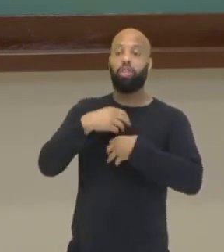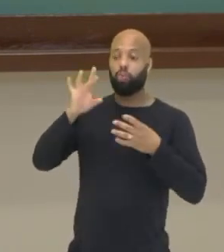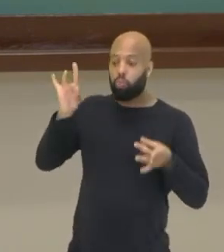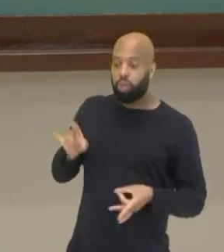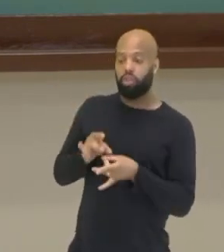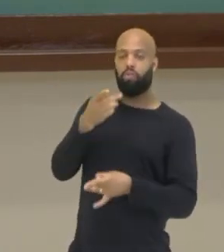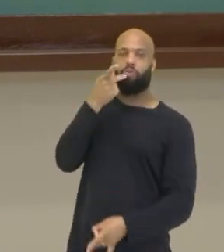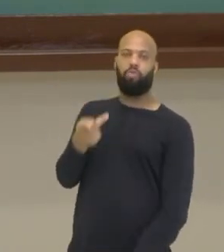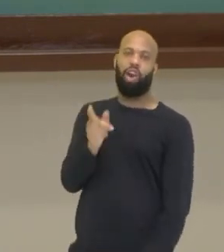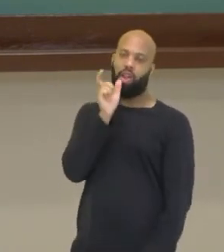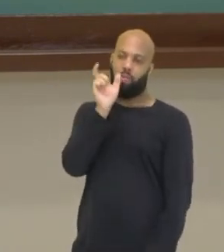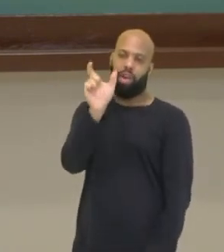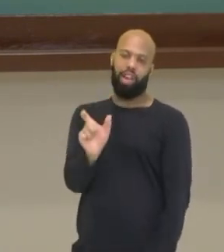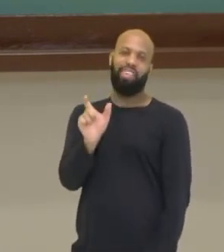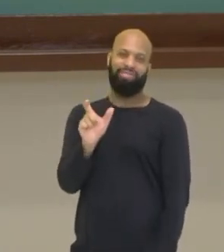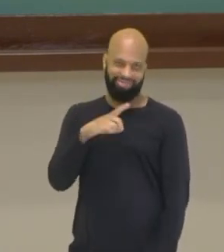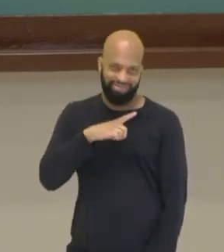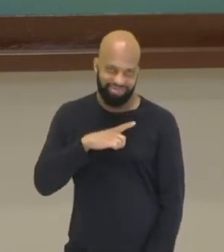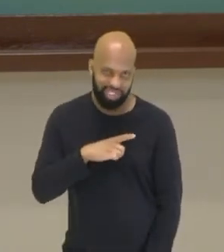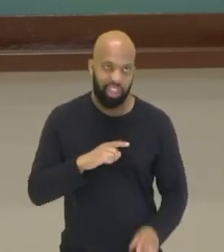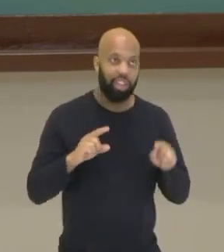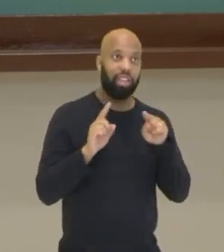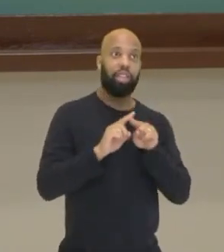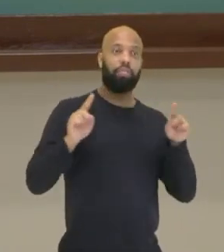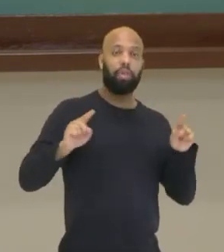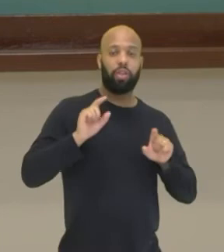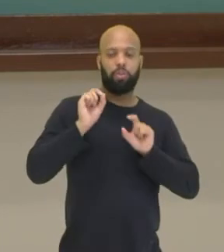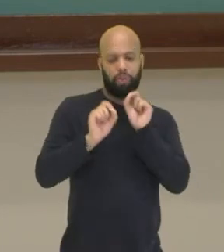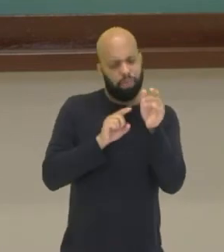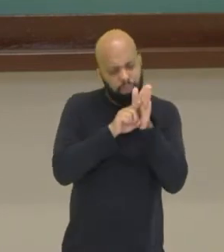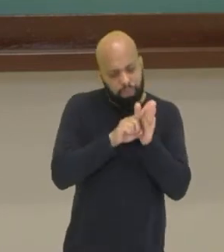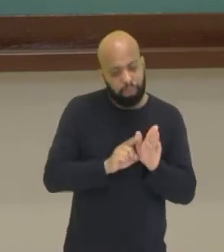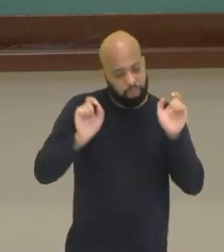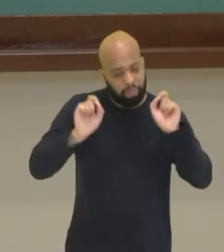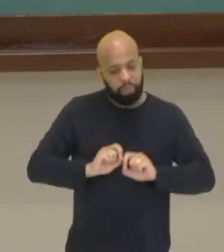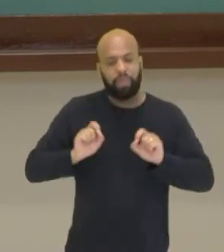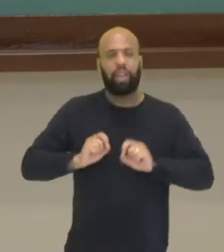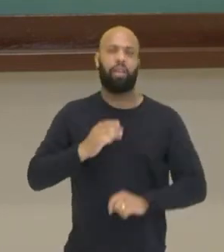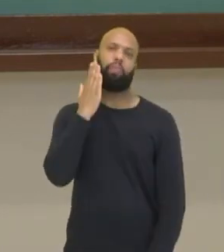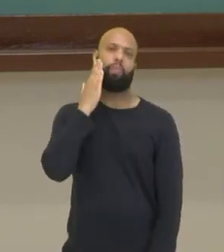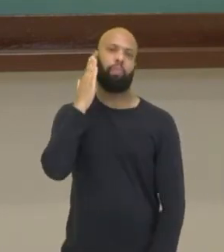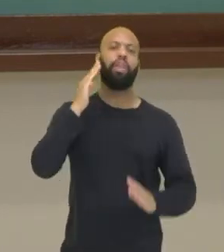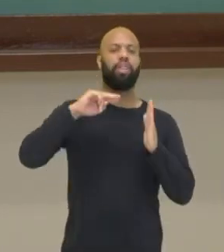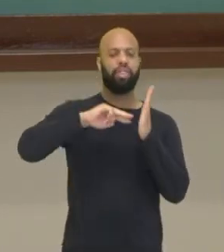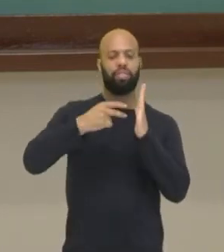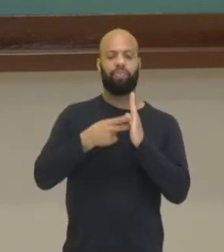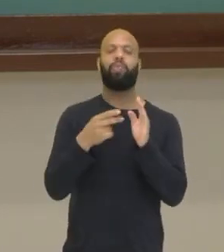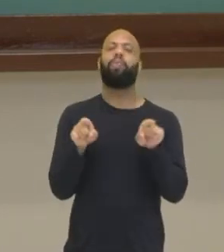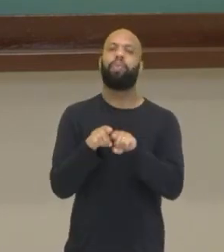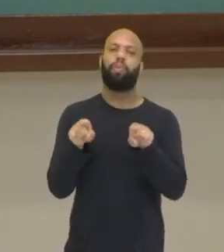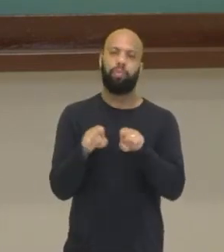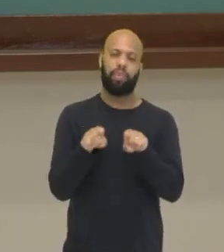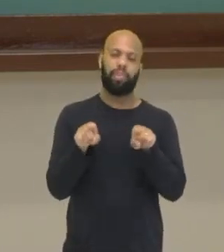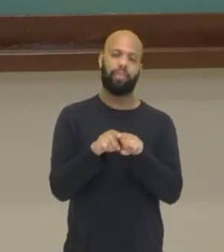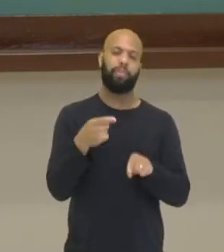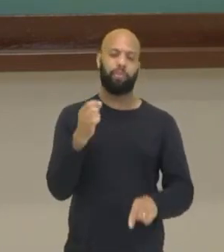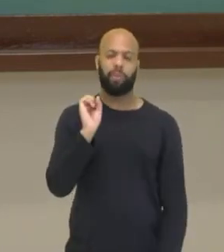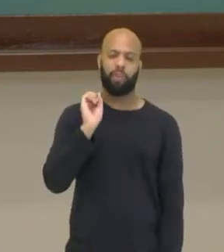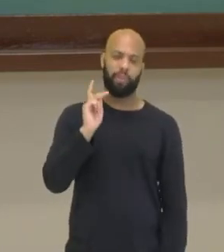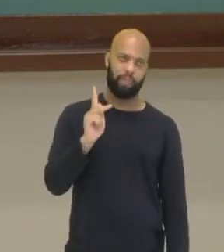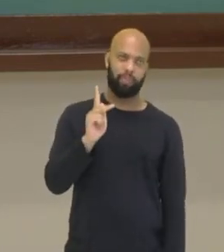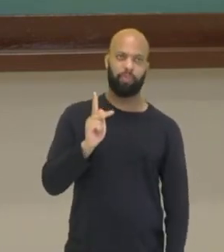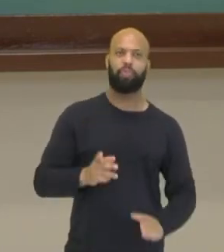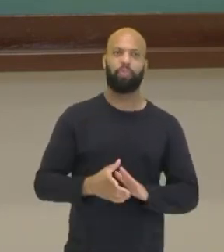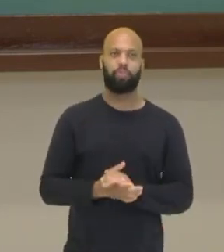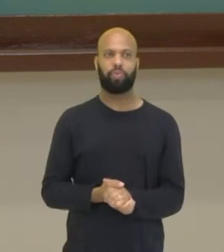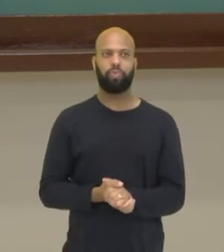região especificamente. Mas, pesquisando, nós conseguiremos, sim, saber e não ter muitas dúvidas sobre o que está